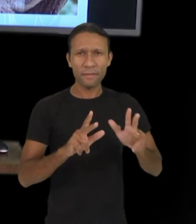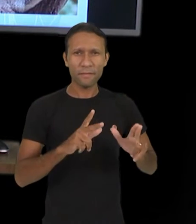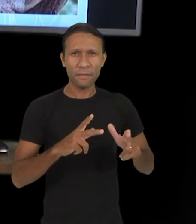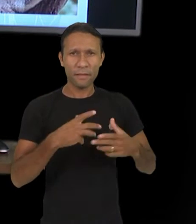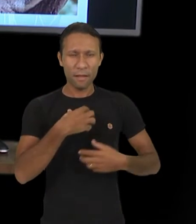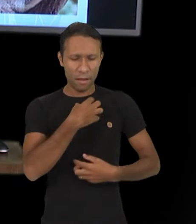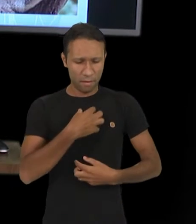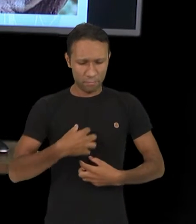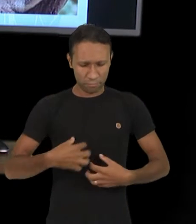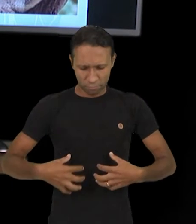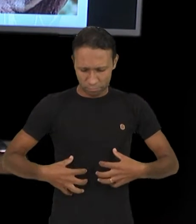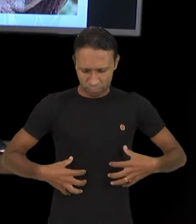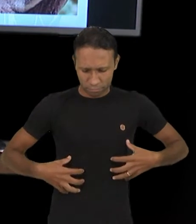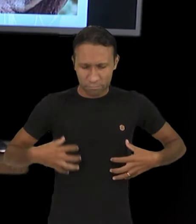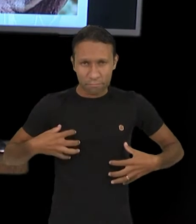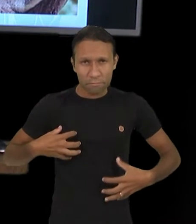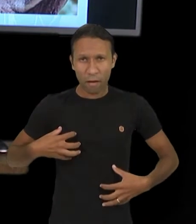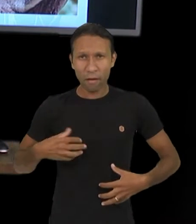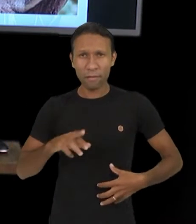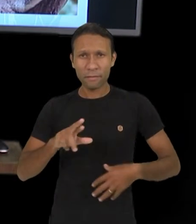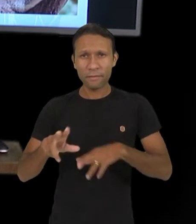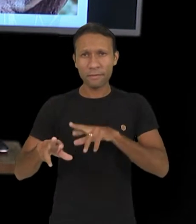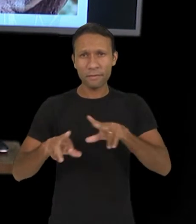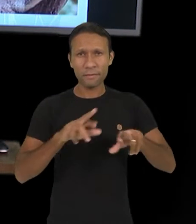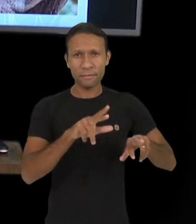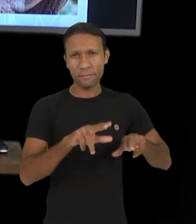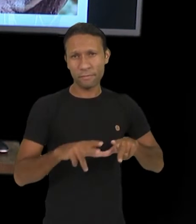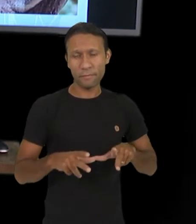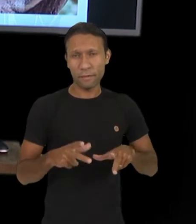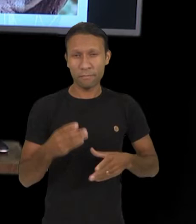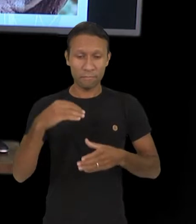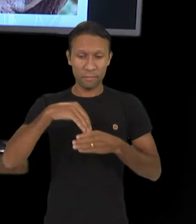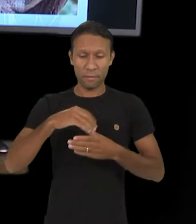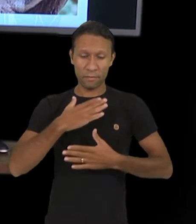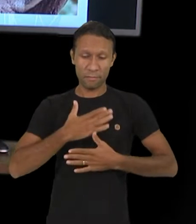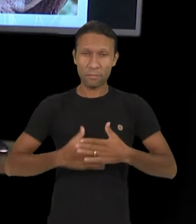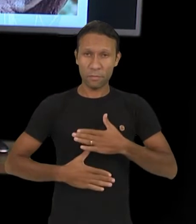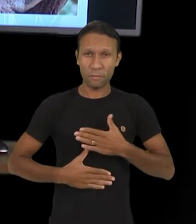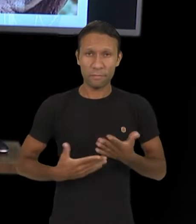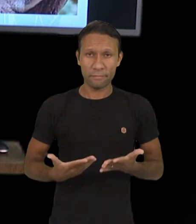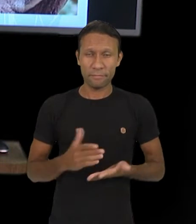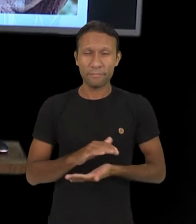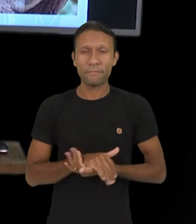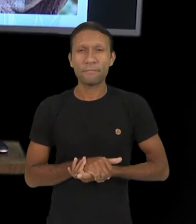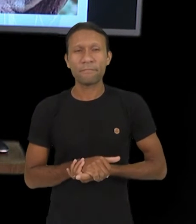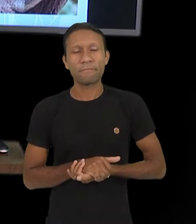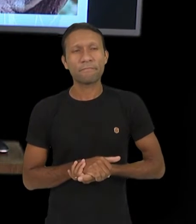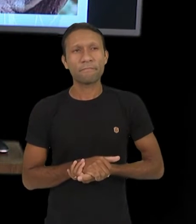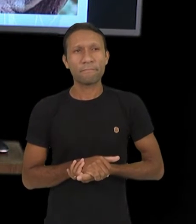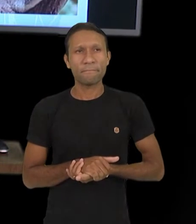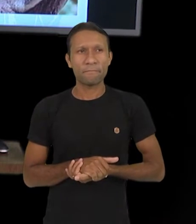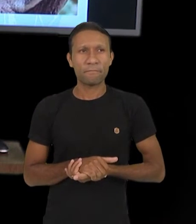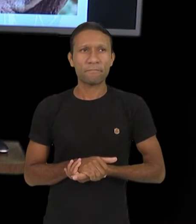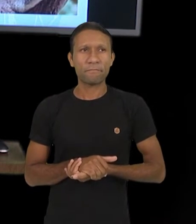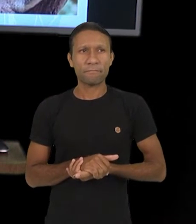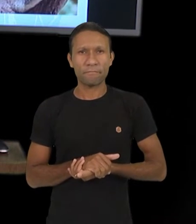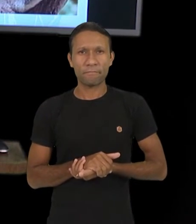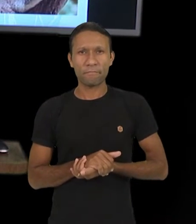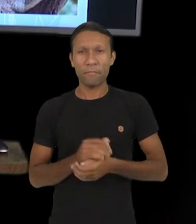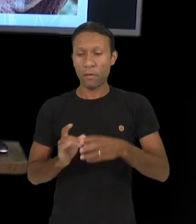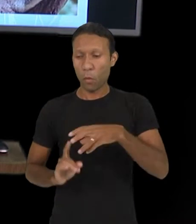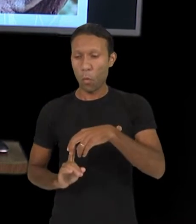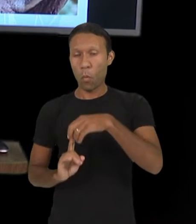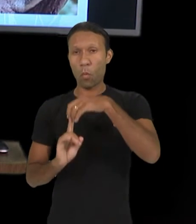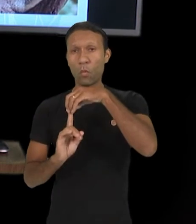órgãos, células formando diferentes estruturas do seu corpo, tá bom? Então,